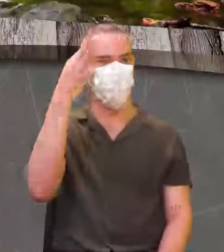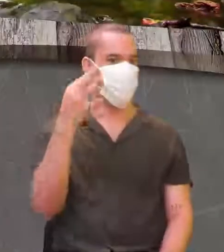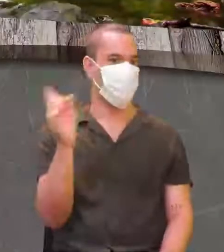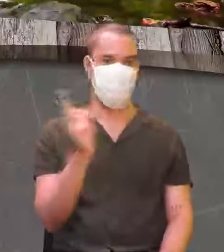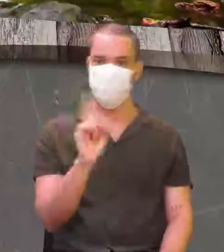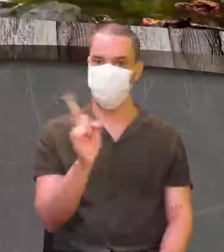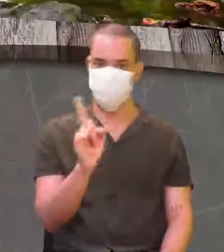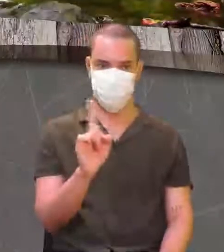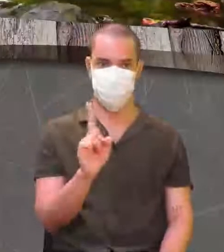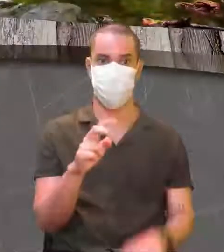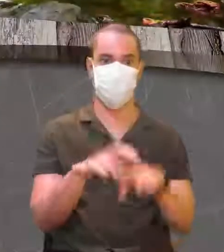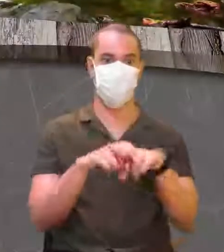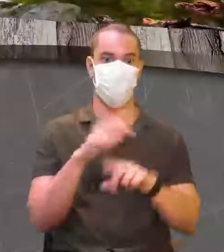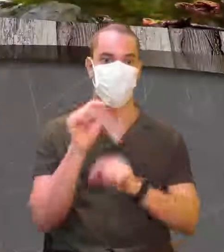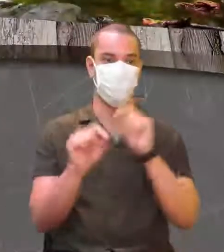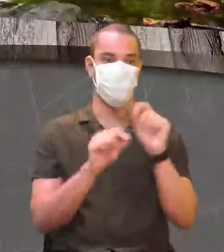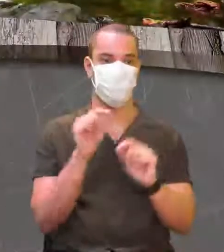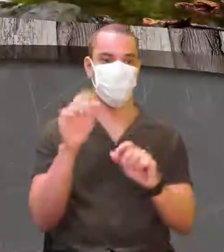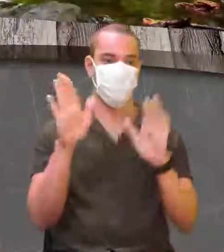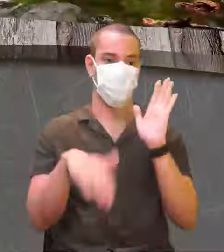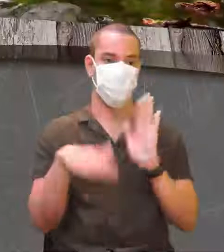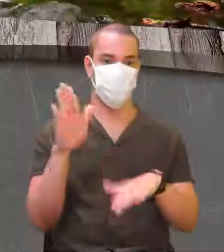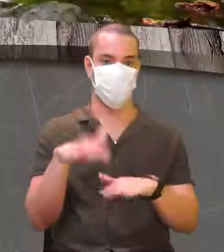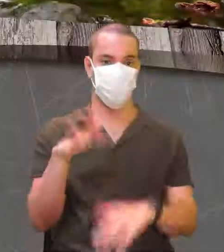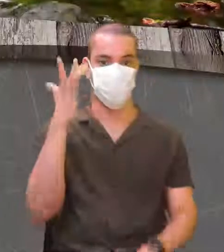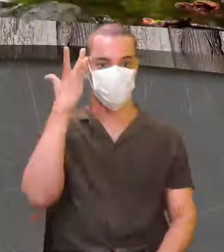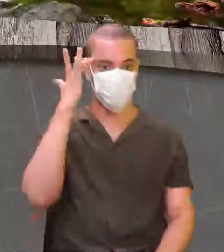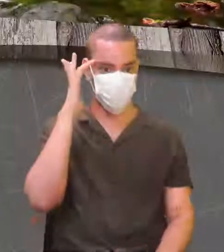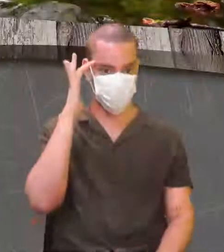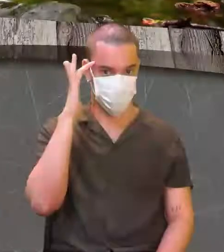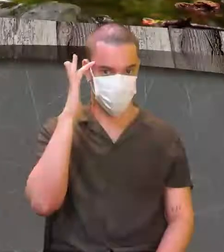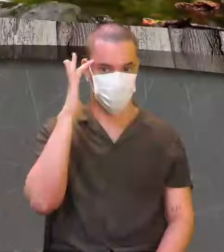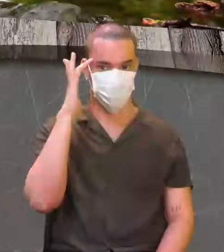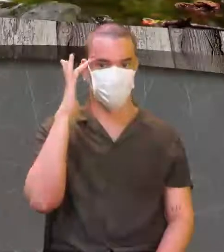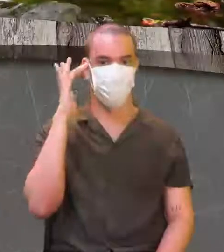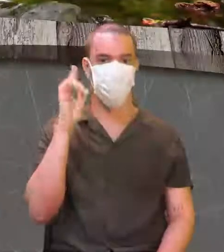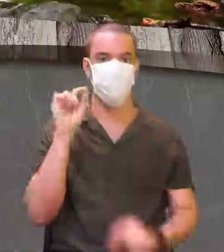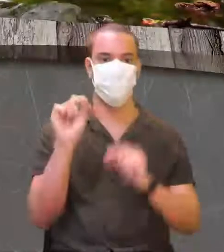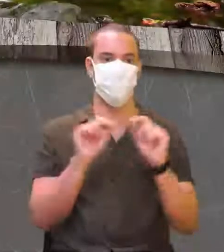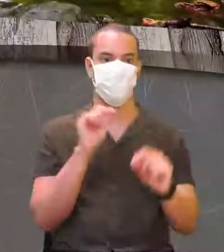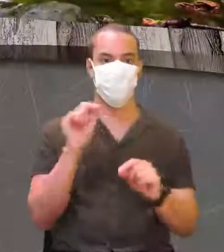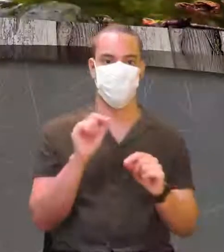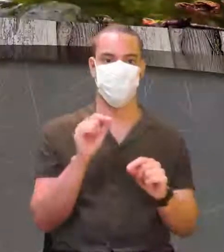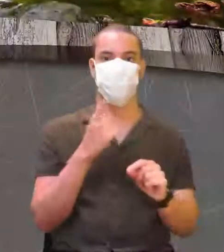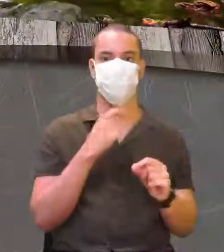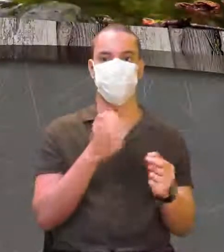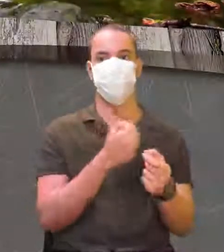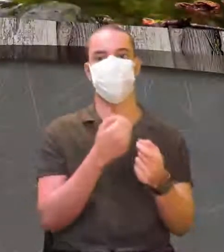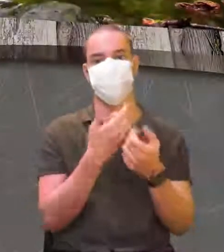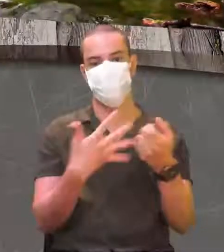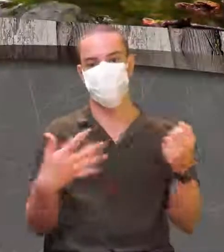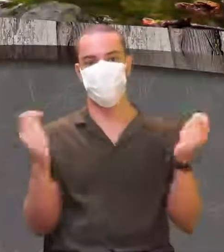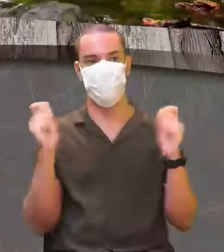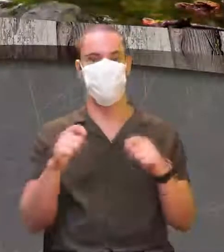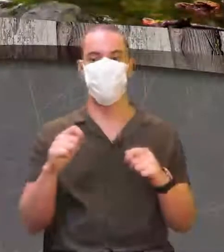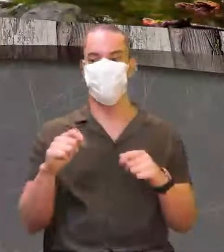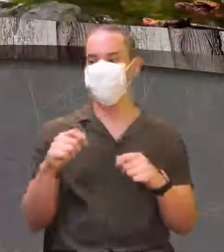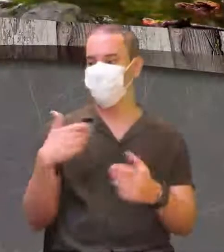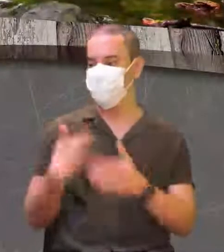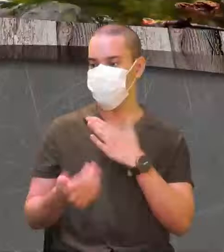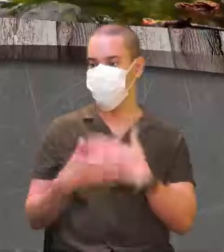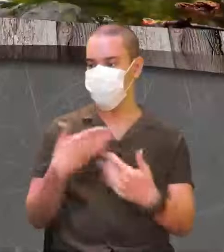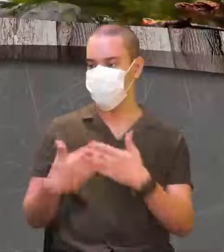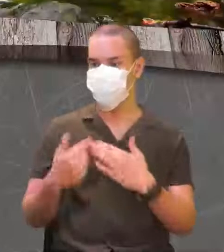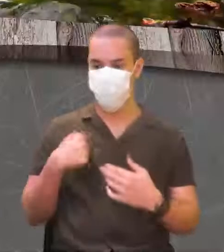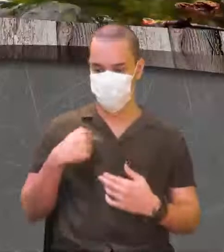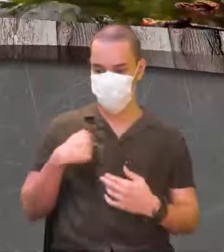da situação, elas às vezes acham que um sangue pode ser doado para o outro, enfim,